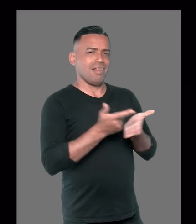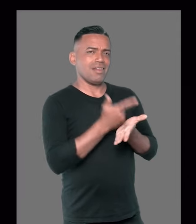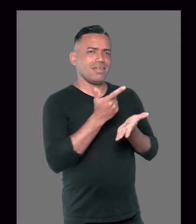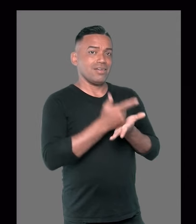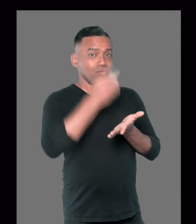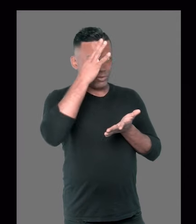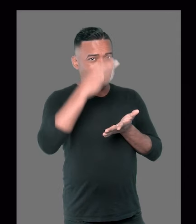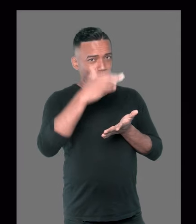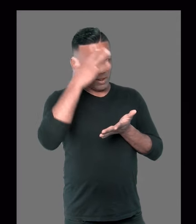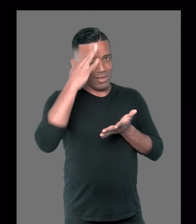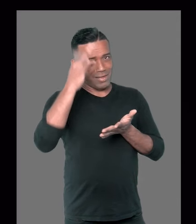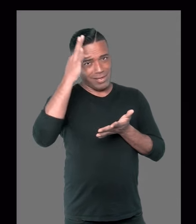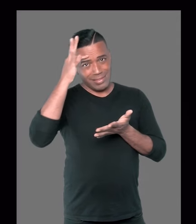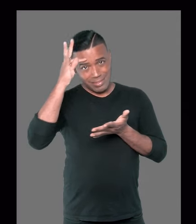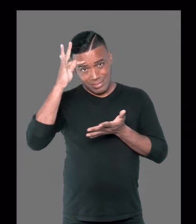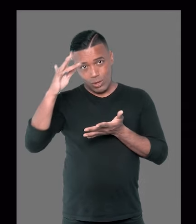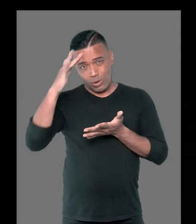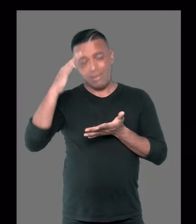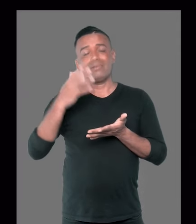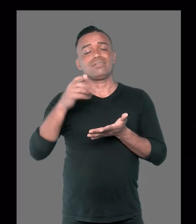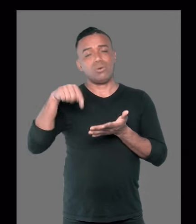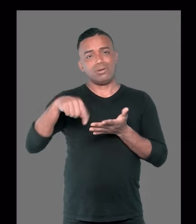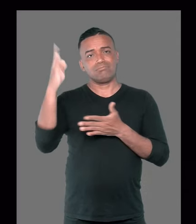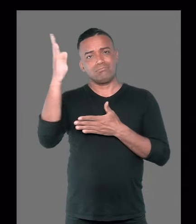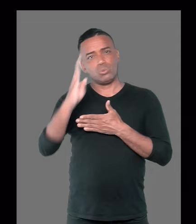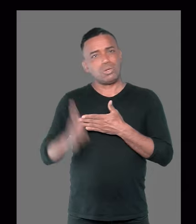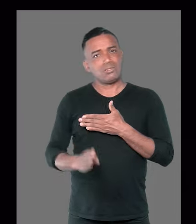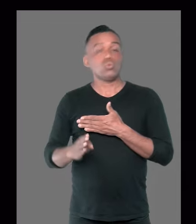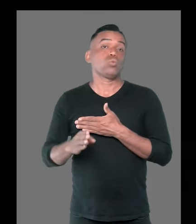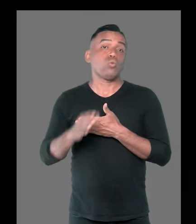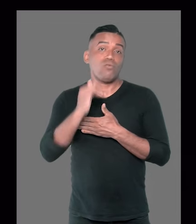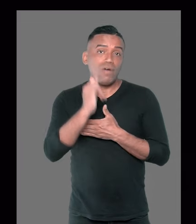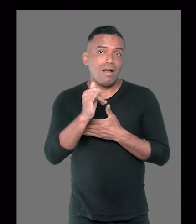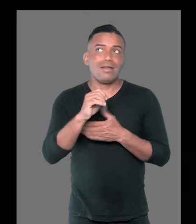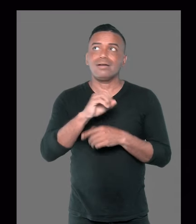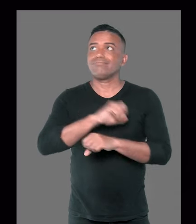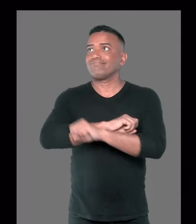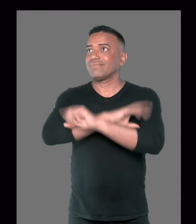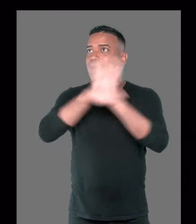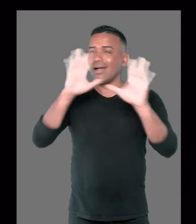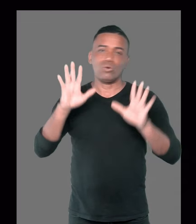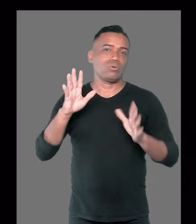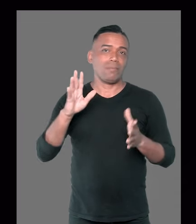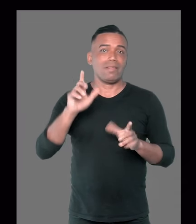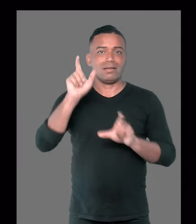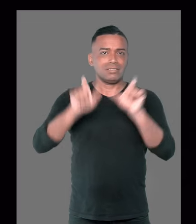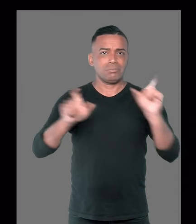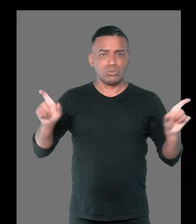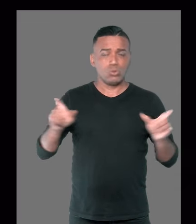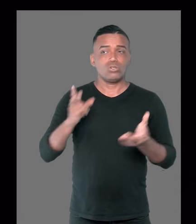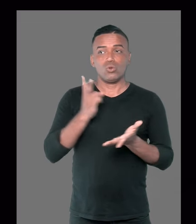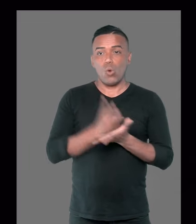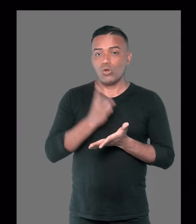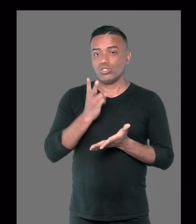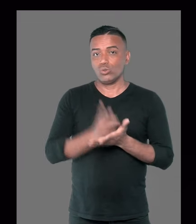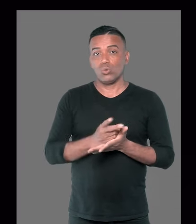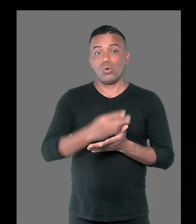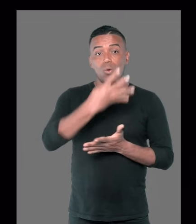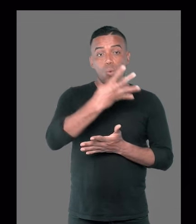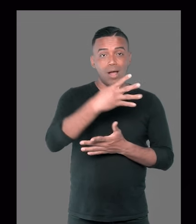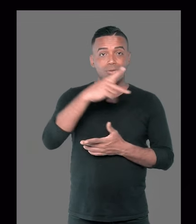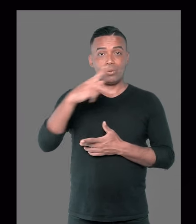ele deu um seminário recente aqui no Brasil onde ele disse claramente né tem as pessoas continuam fazendo os quatro peixes